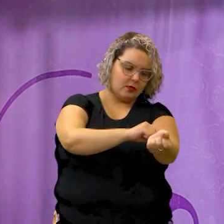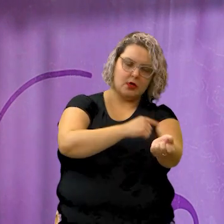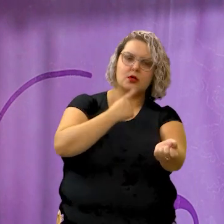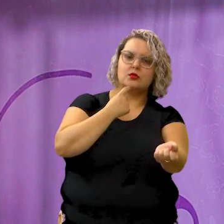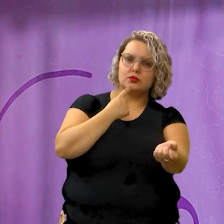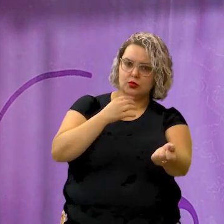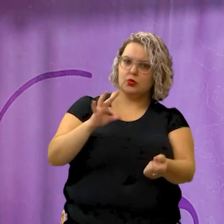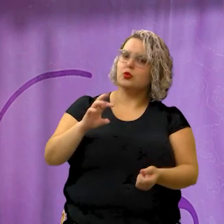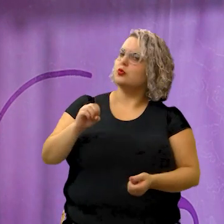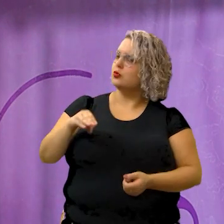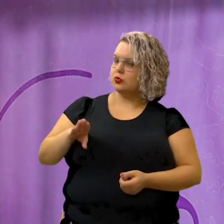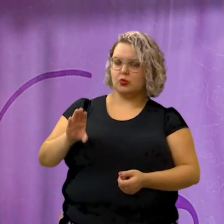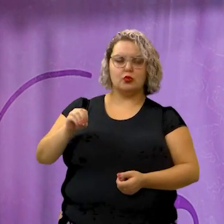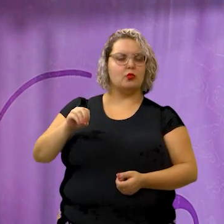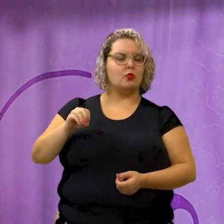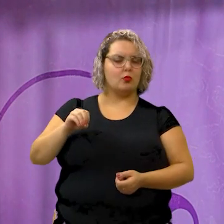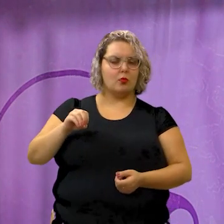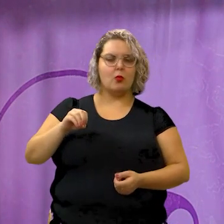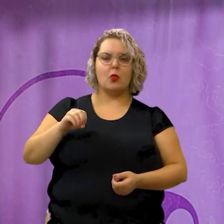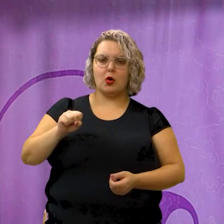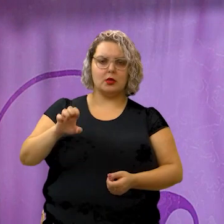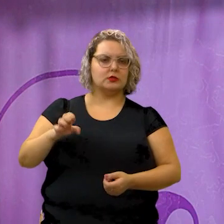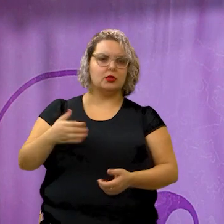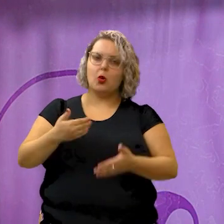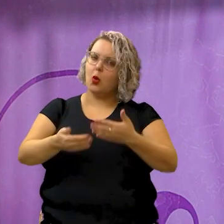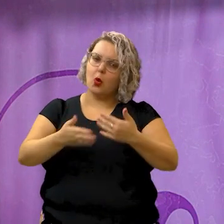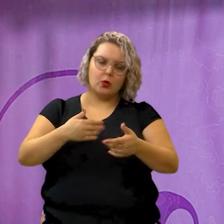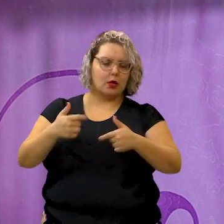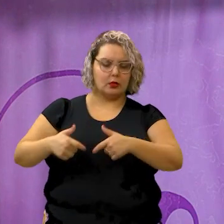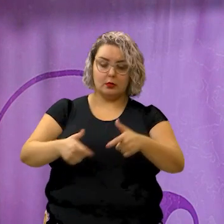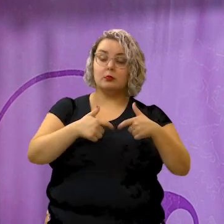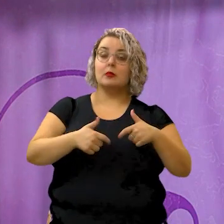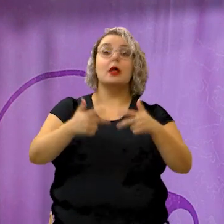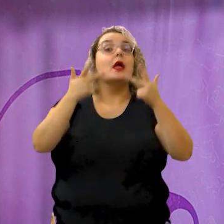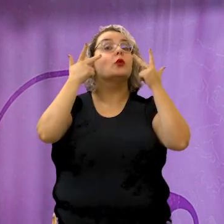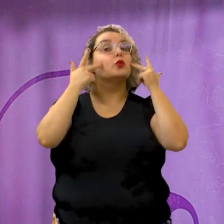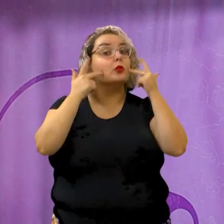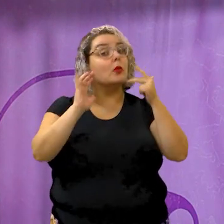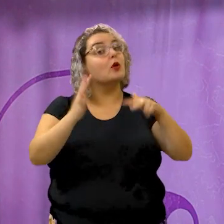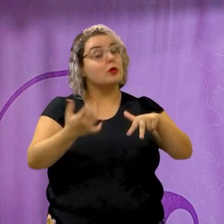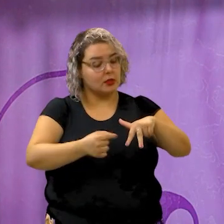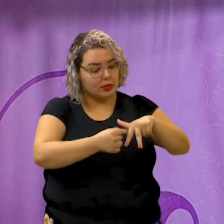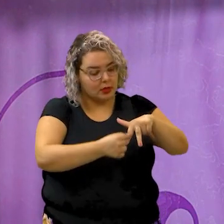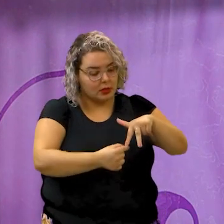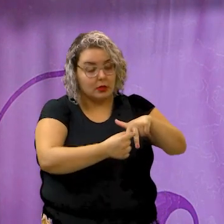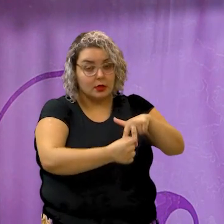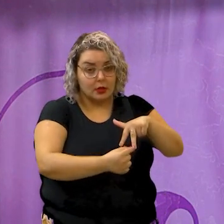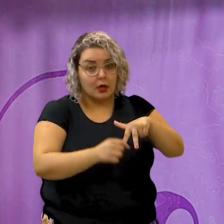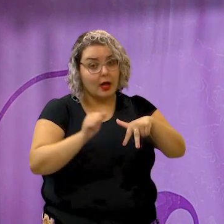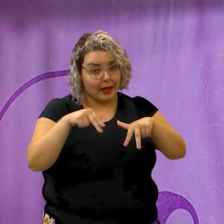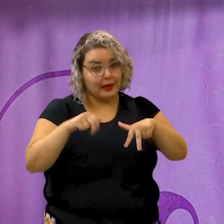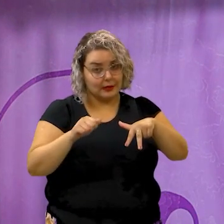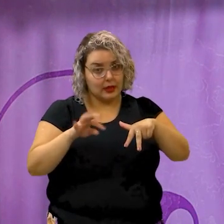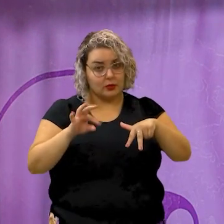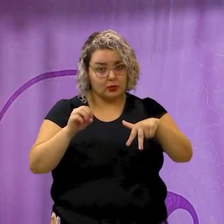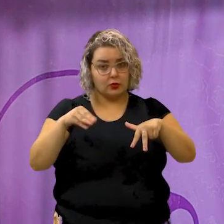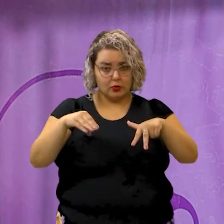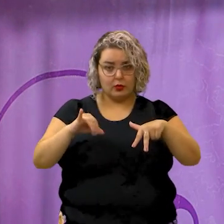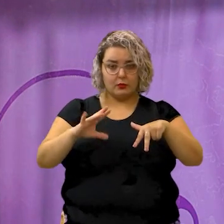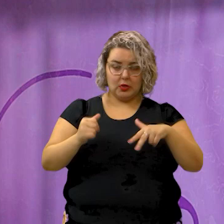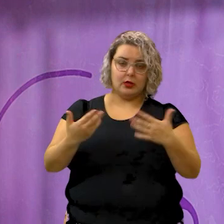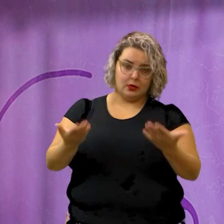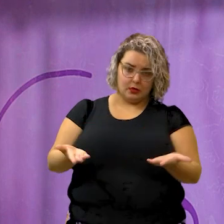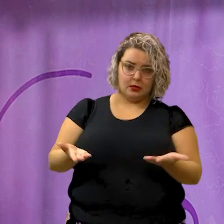do corpo. Trombose pode dar em qualquer veia do corpo, mas ela é muito mais comum nas veias da perna, por uma questão anatômica